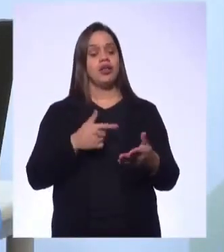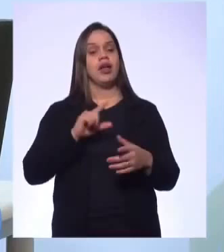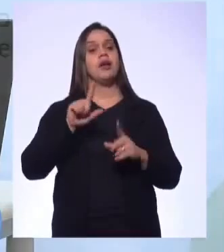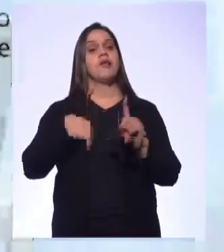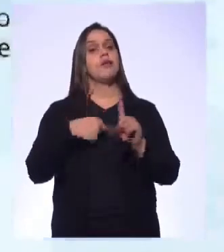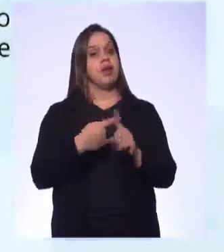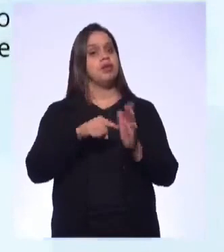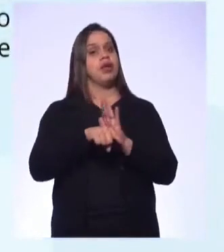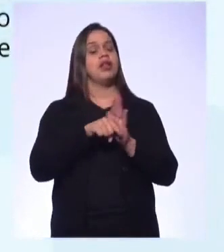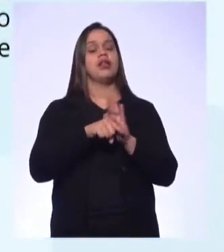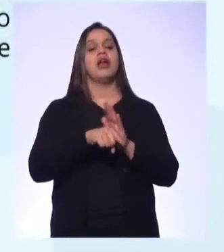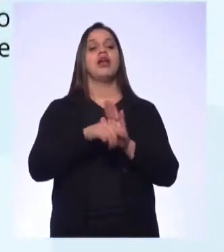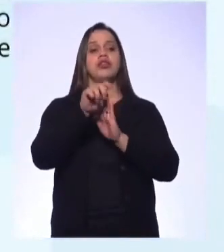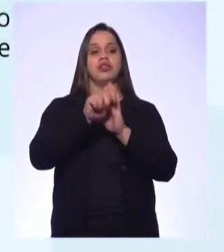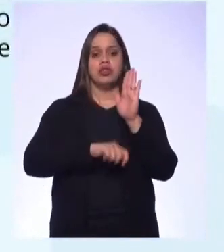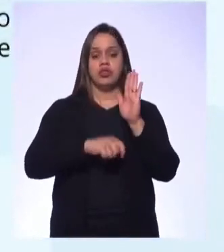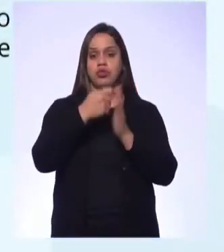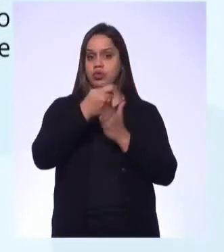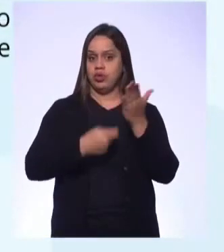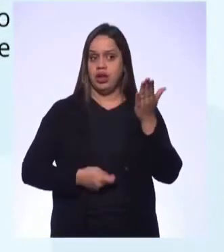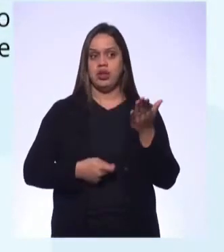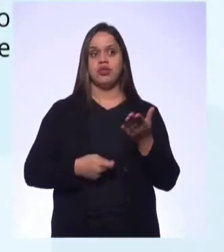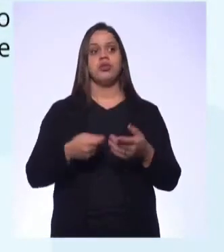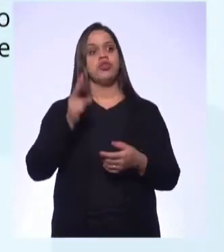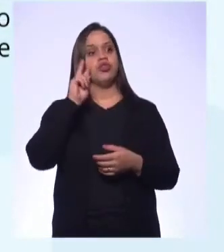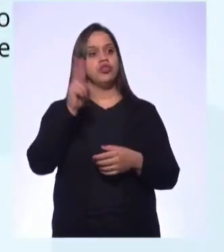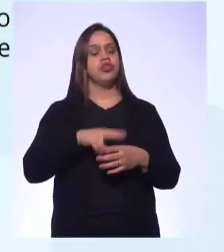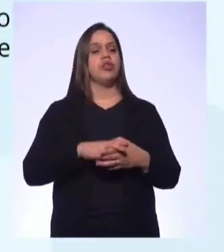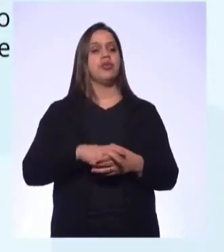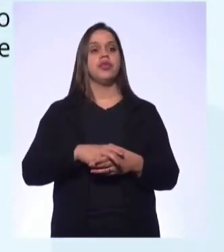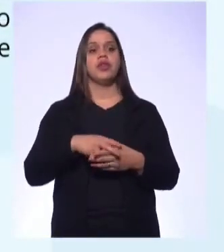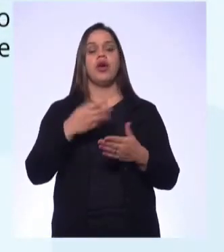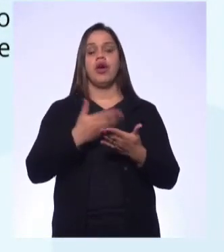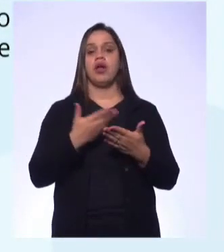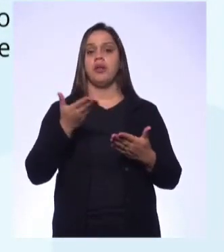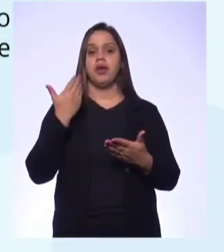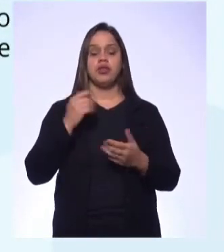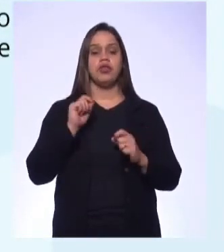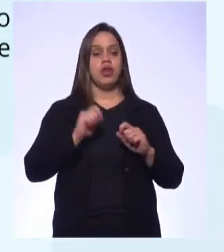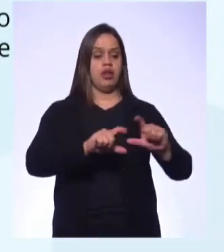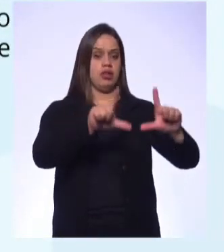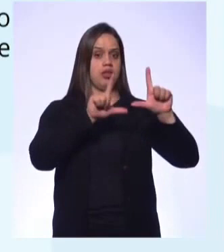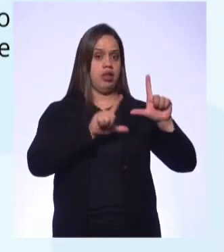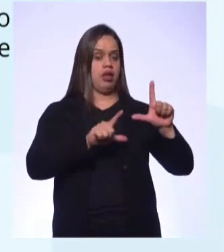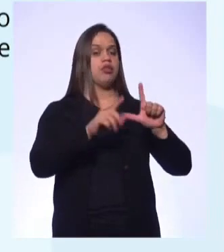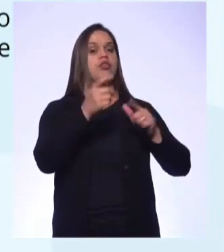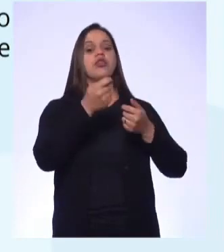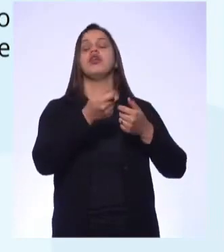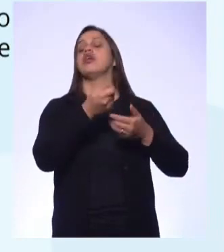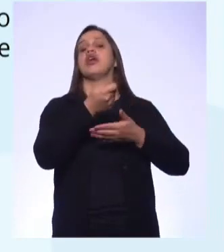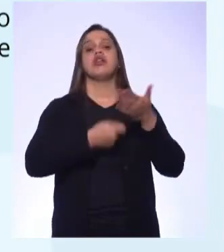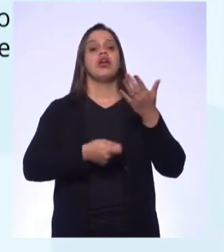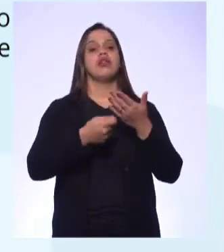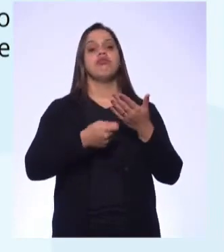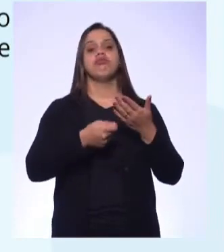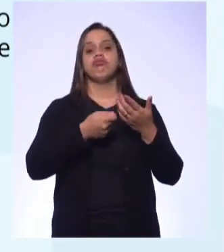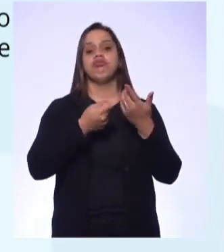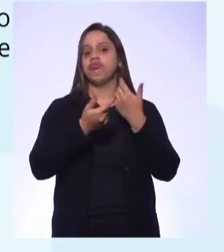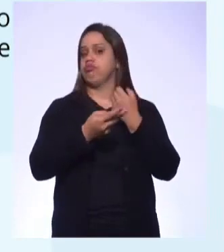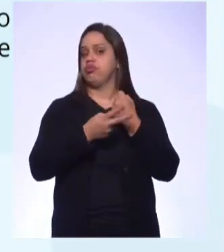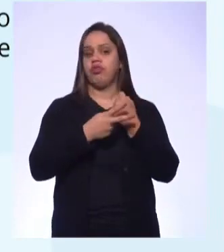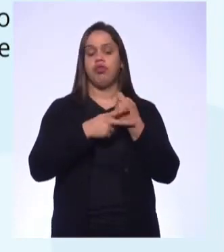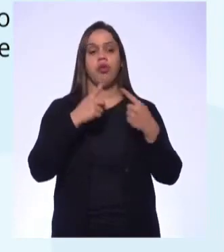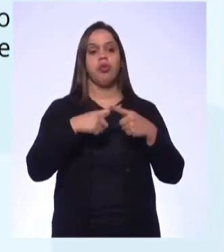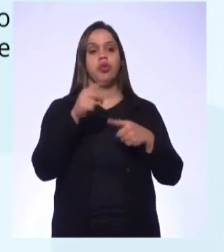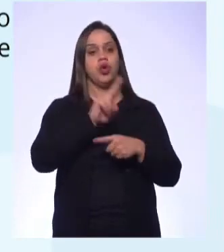uma retomada. Então, o que nós falamos da aula passada? As 2 fotos são textos não verbais, pois utilizam linguagem não verbal, certo, Déia? A